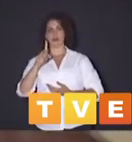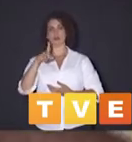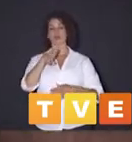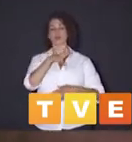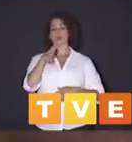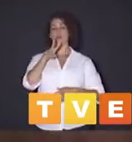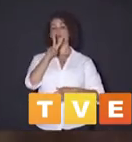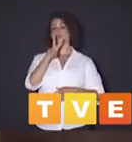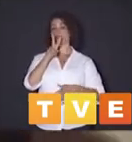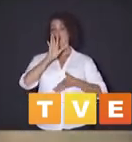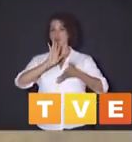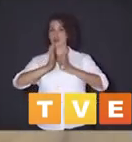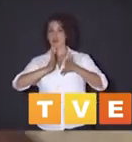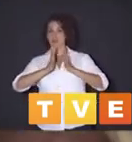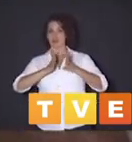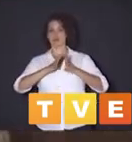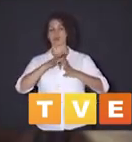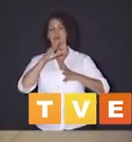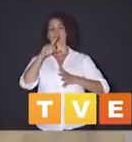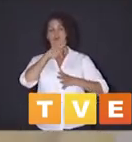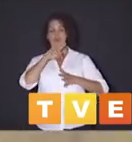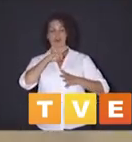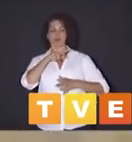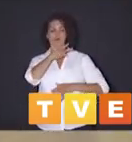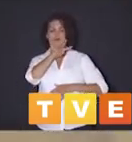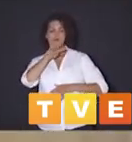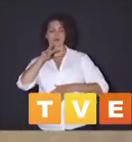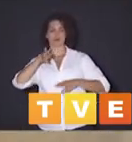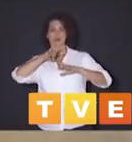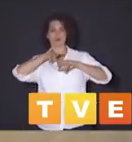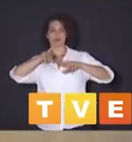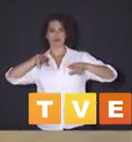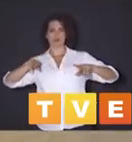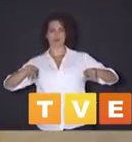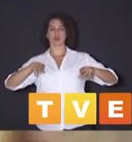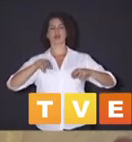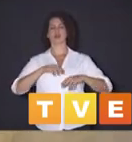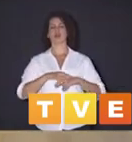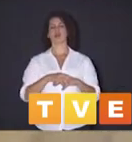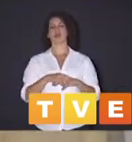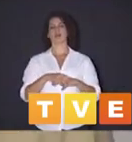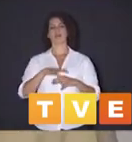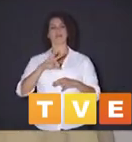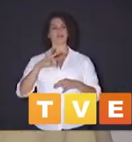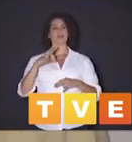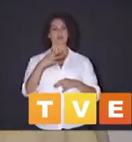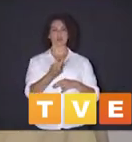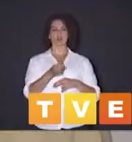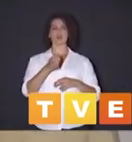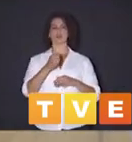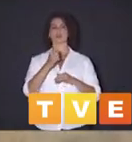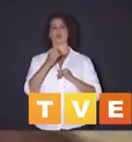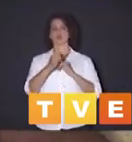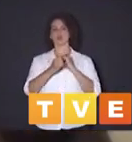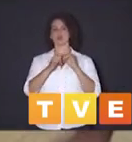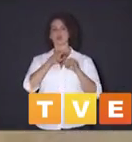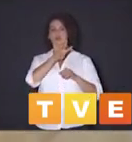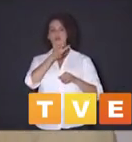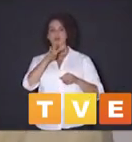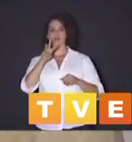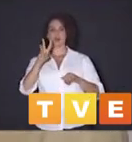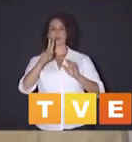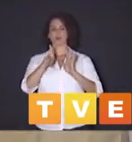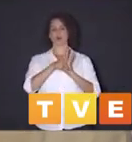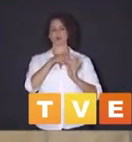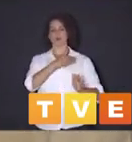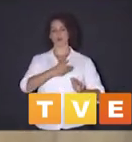brasil gov br senado leve br câmera é leve br praticamente todos os sites do governo federal usa em uma série de